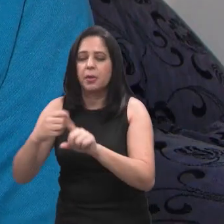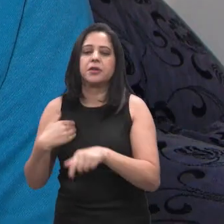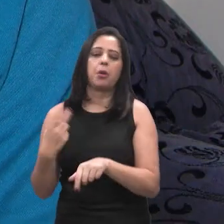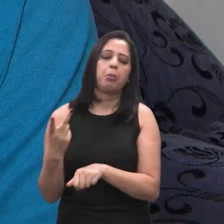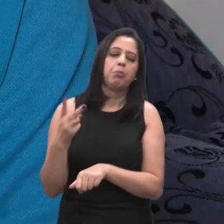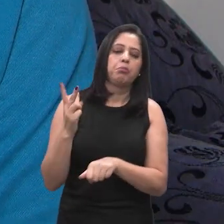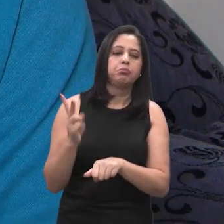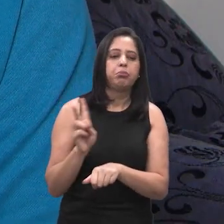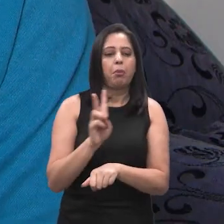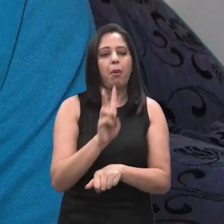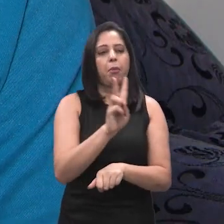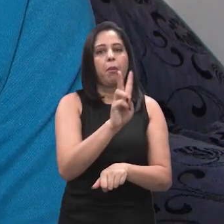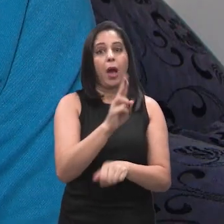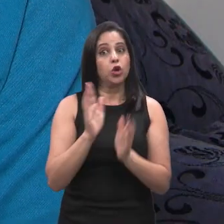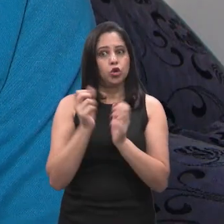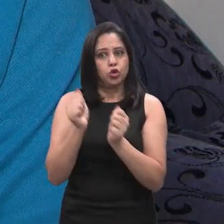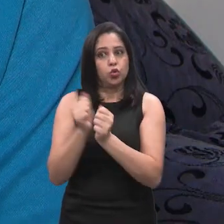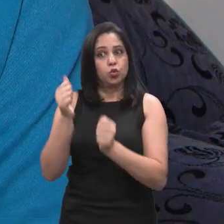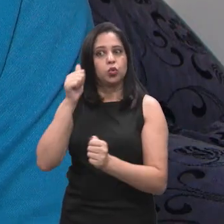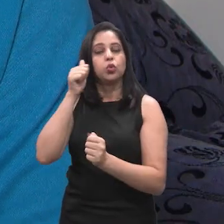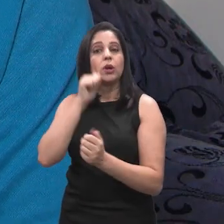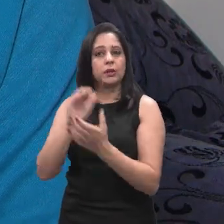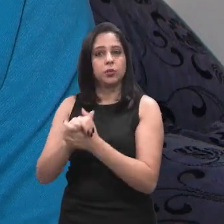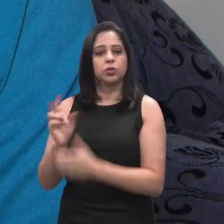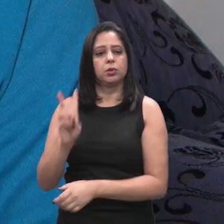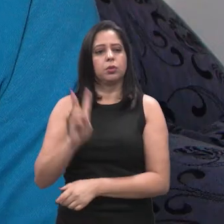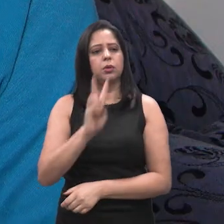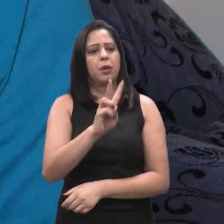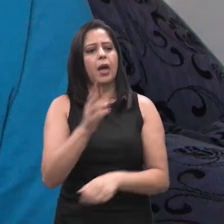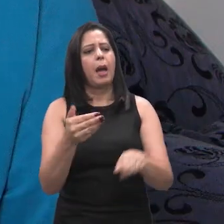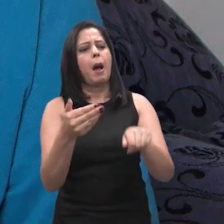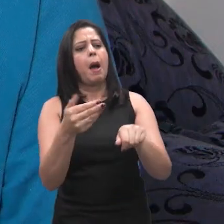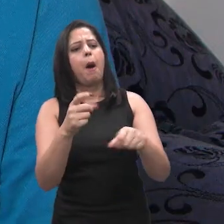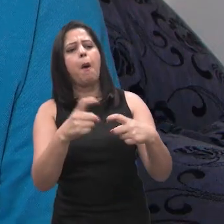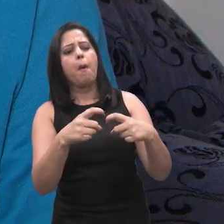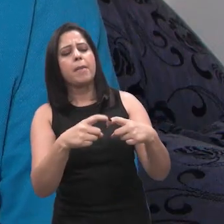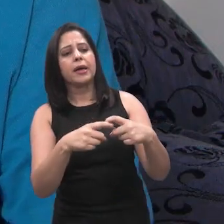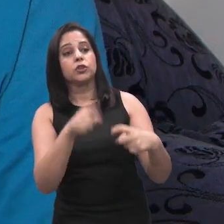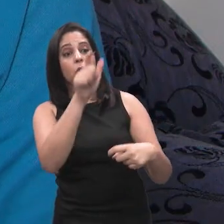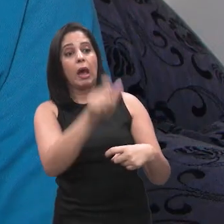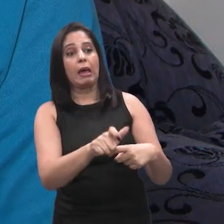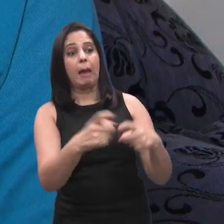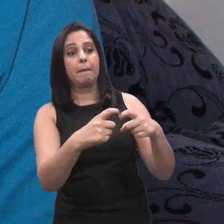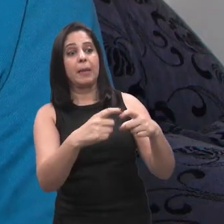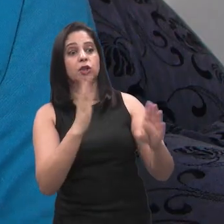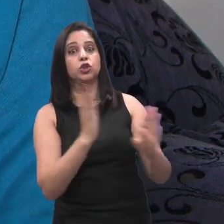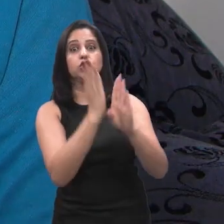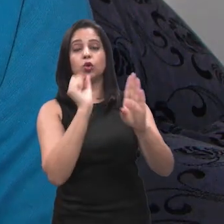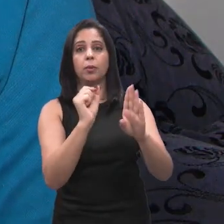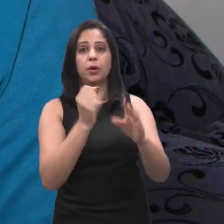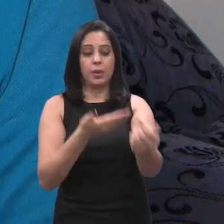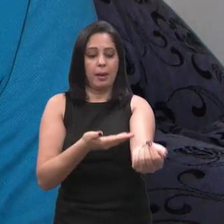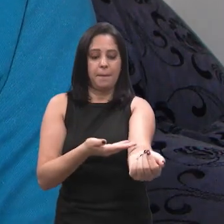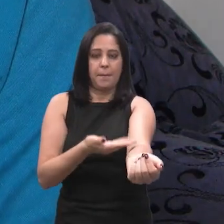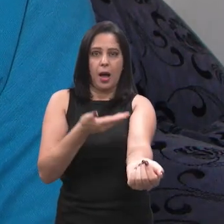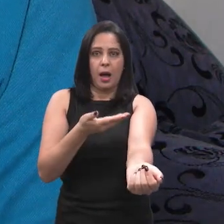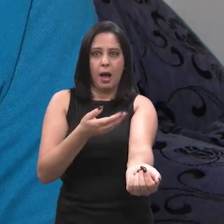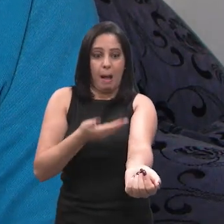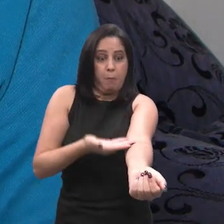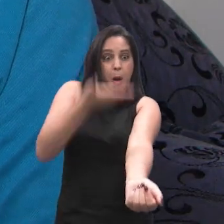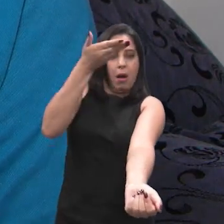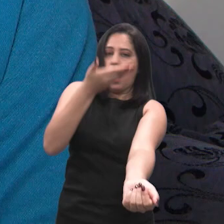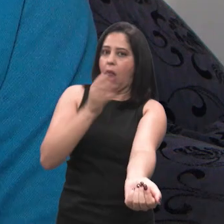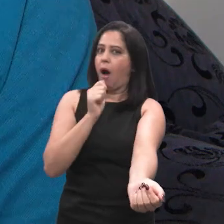o médico descobriu que eu estava com pressão alta. Não pressão alta demais, né? Pressão alta. Ele passou já